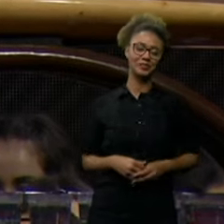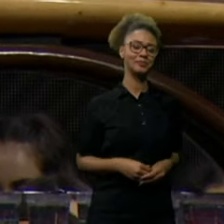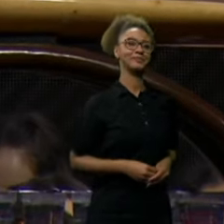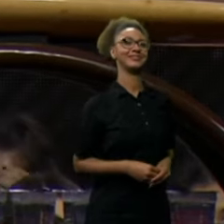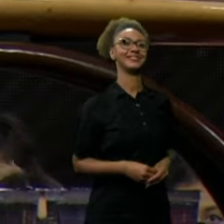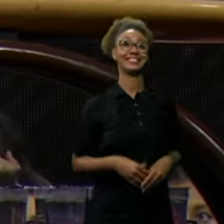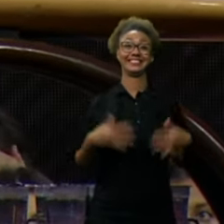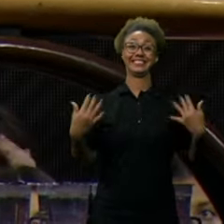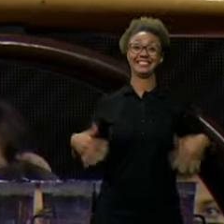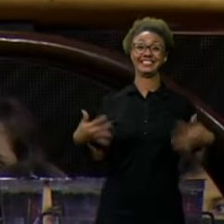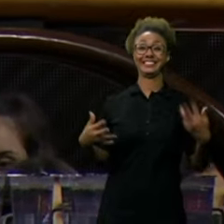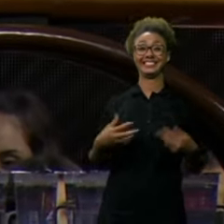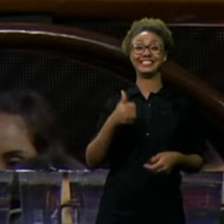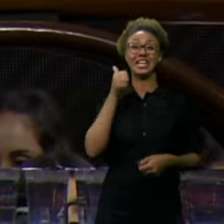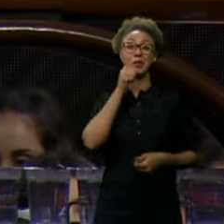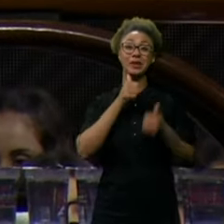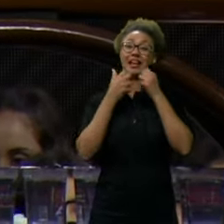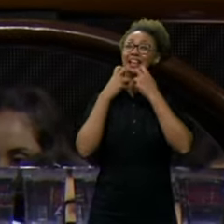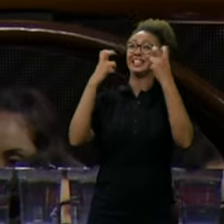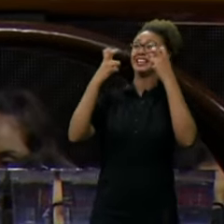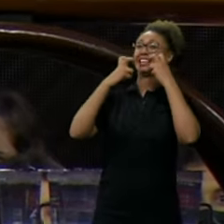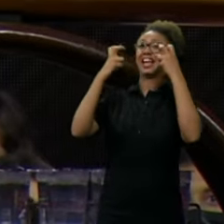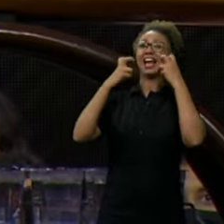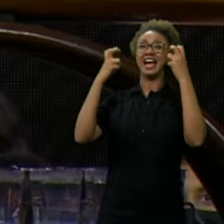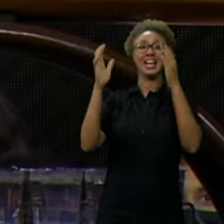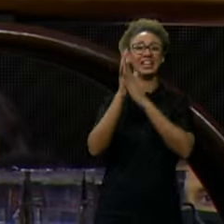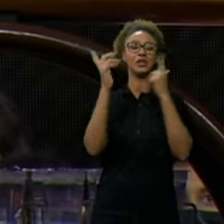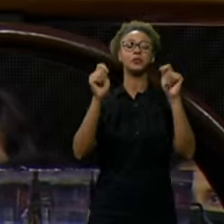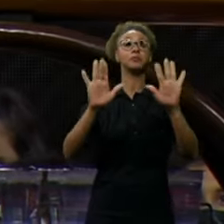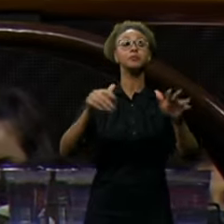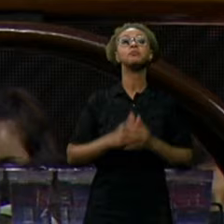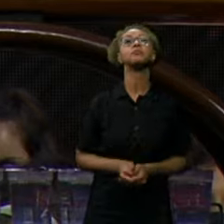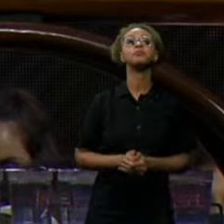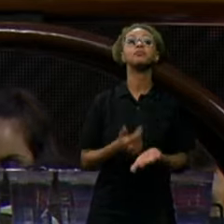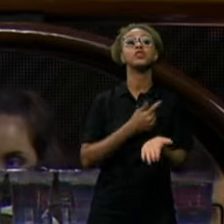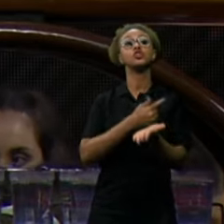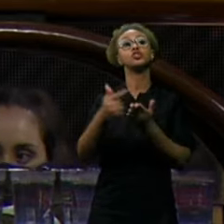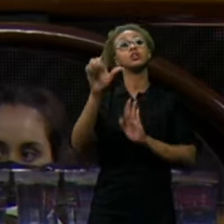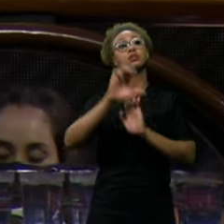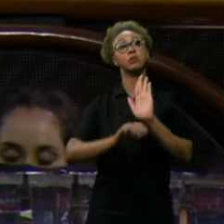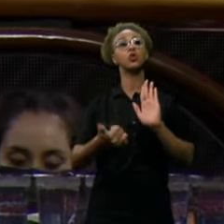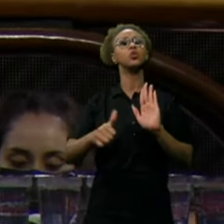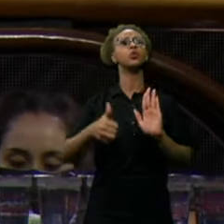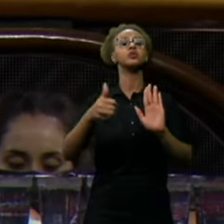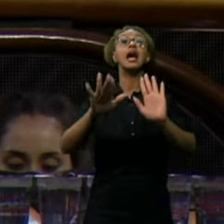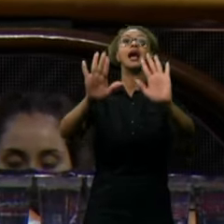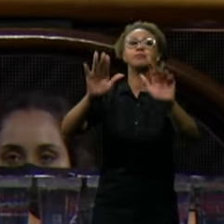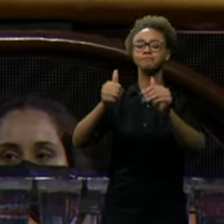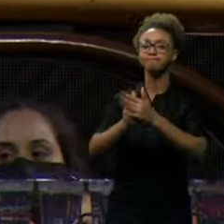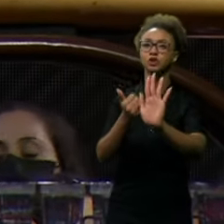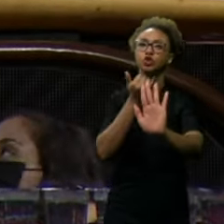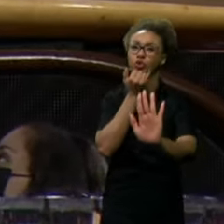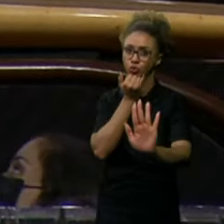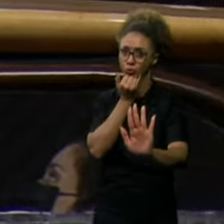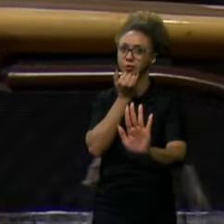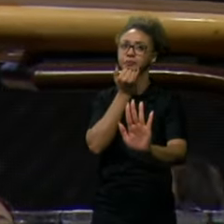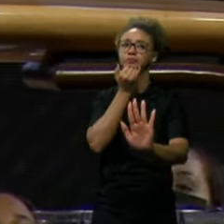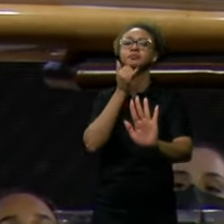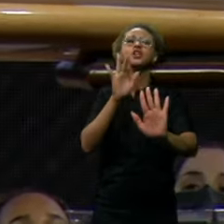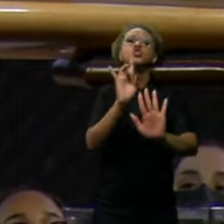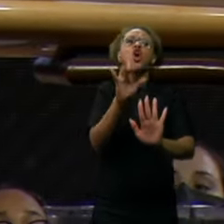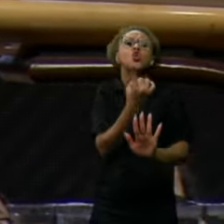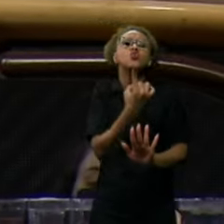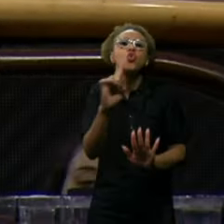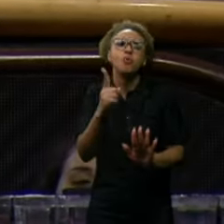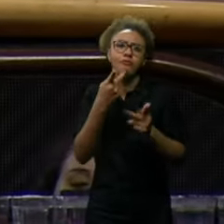E aí em Gênesis Capítulo 11 a gente perdão é